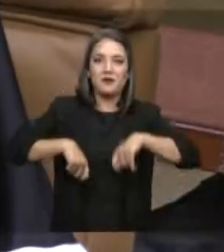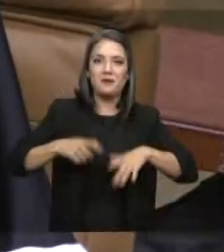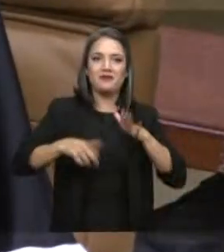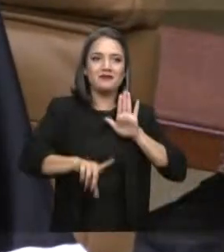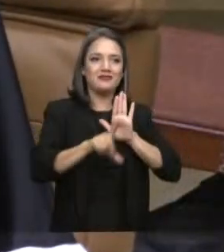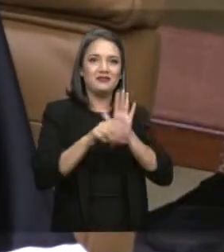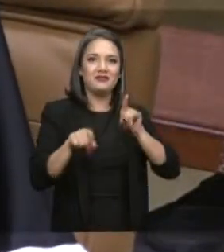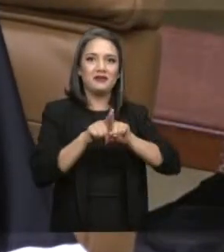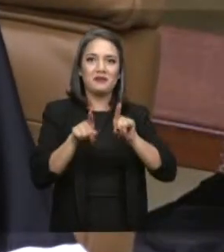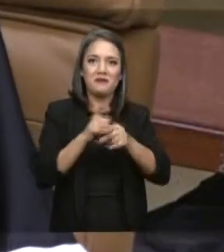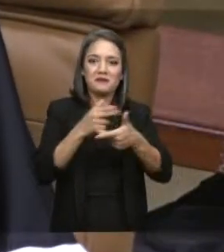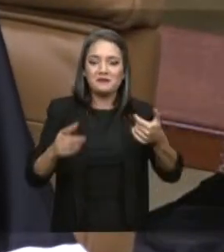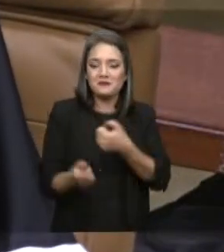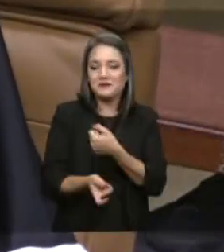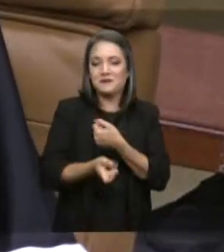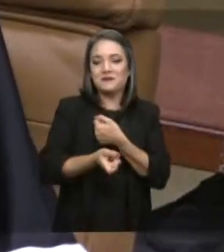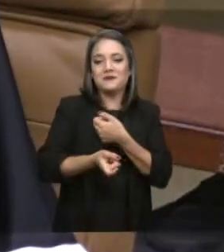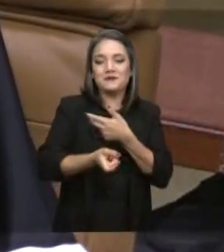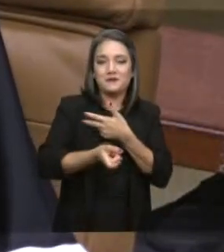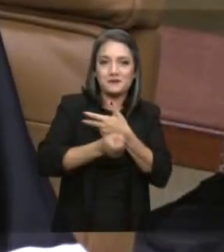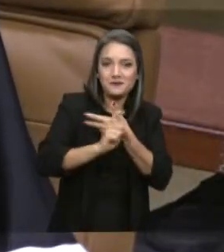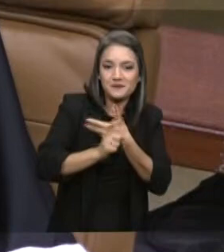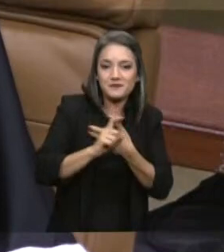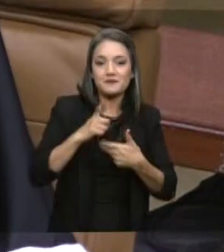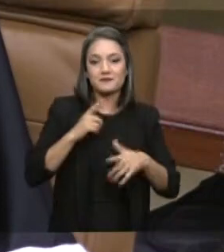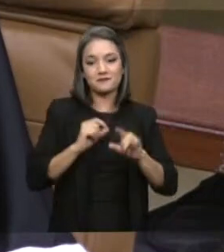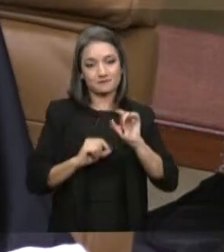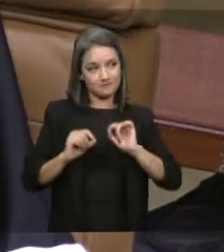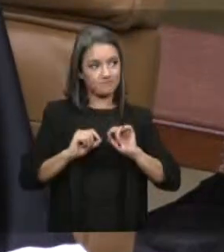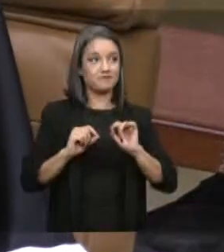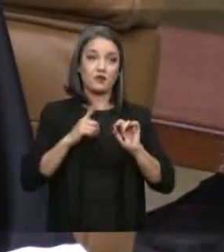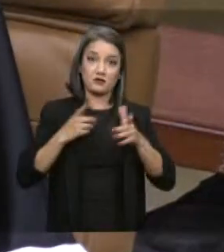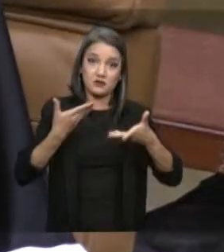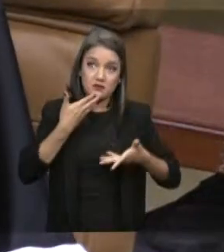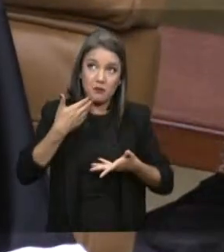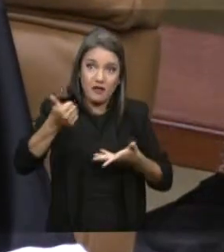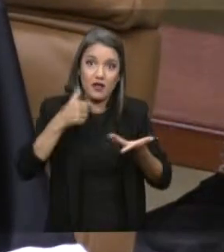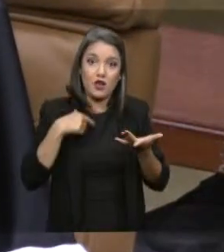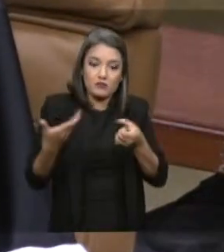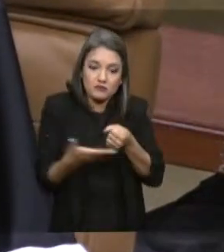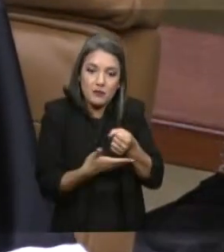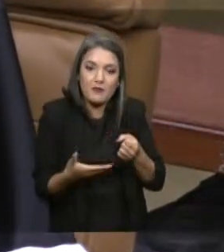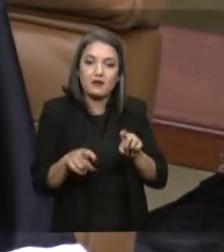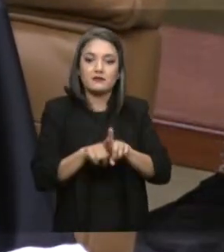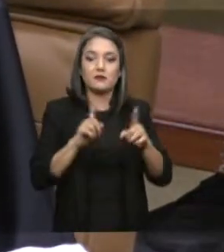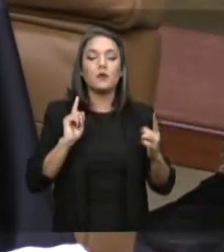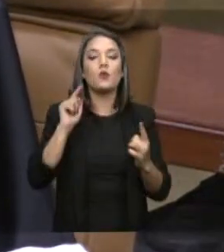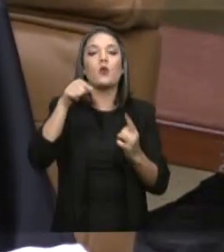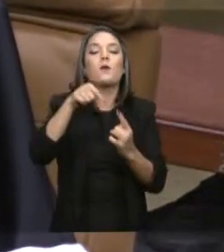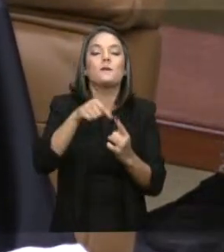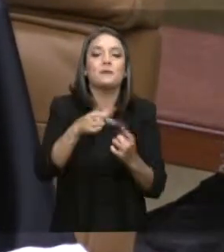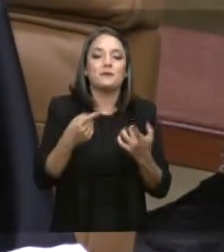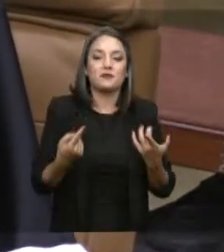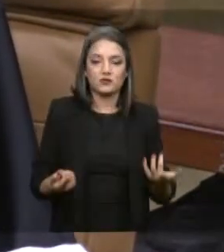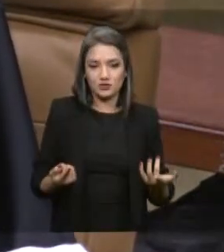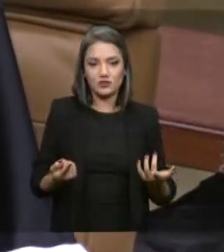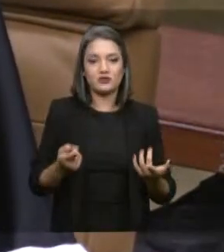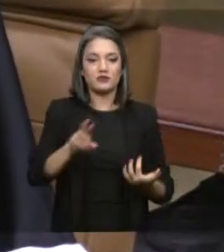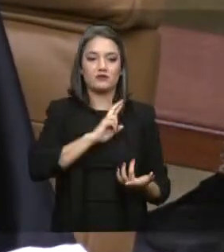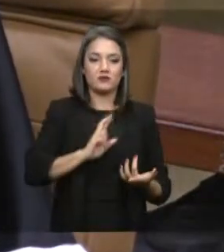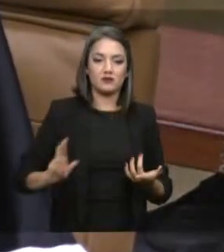atribuições executivas otimizem o seus fundamentos e os objetivos da própria